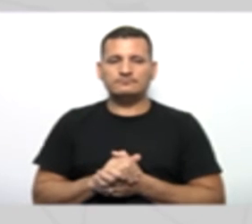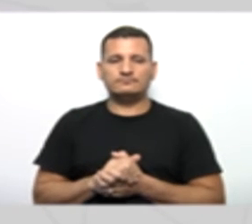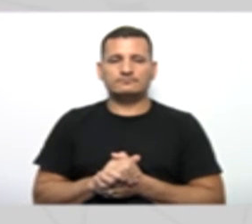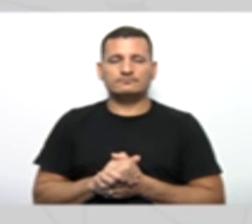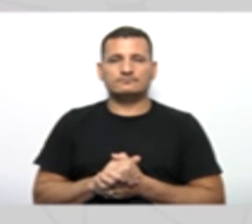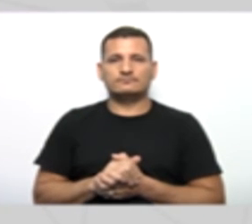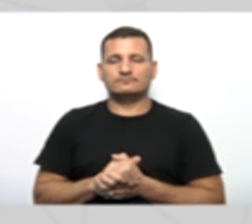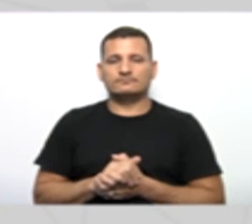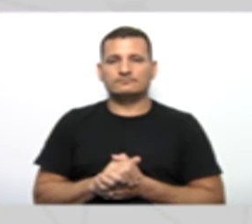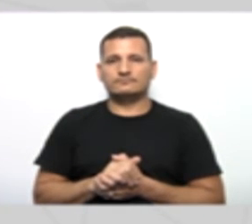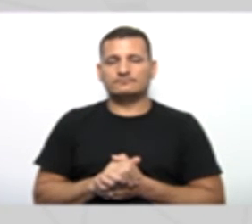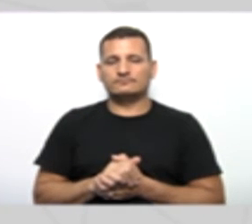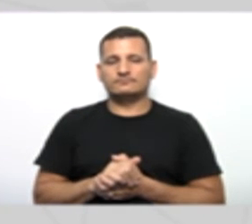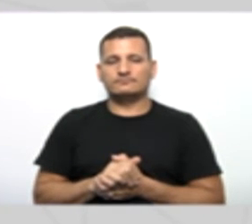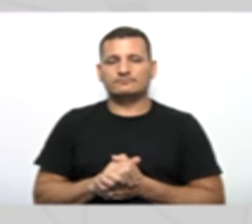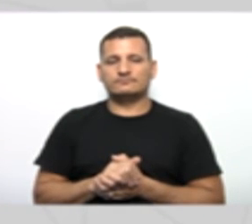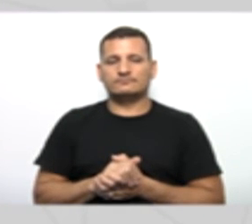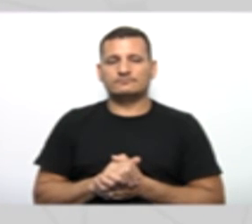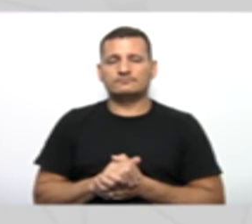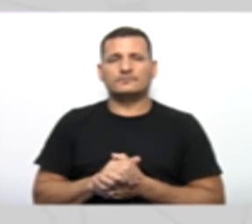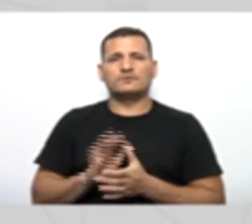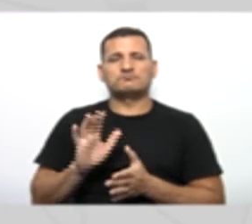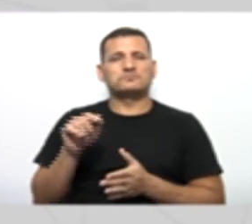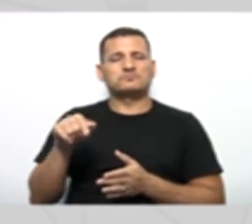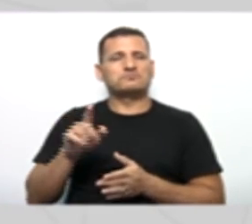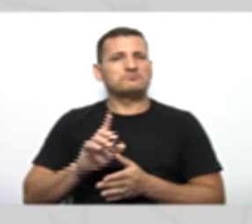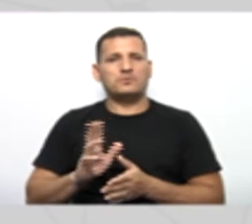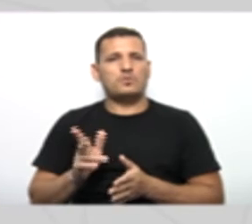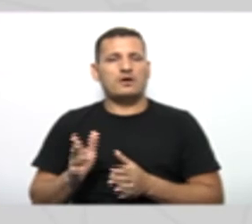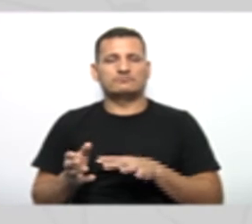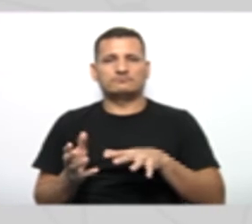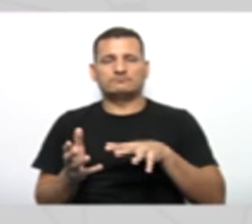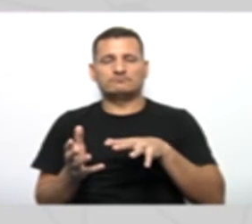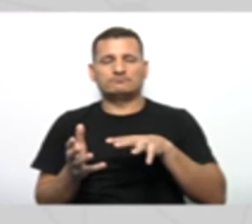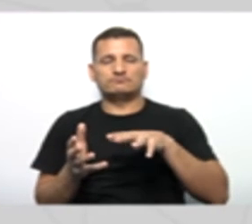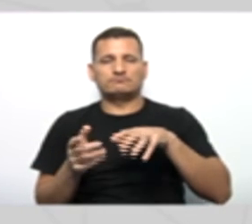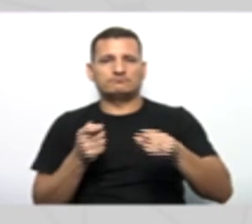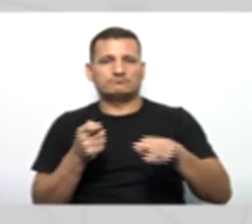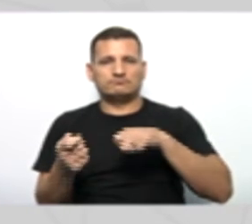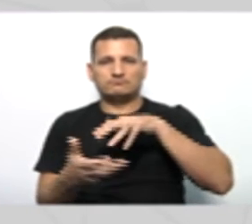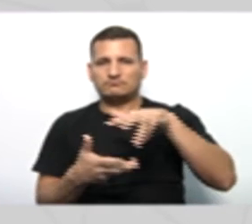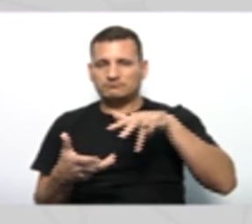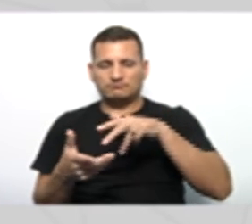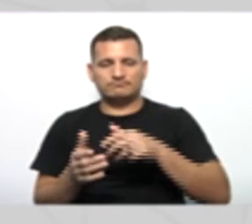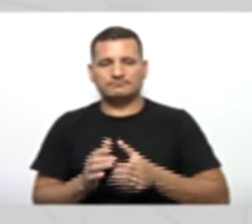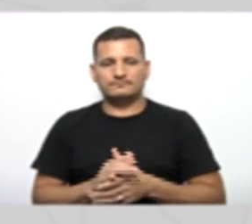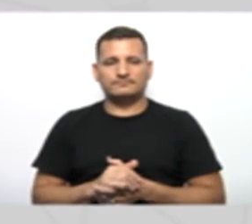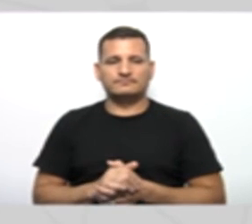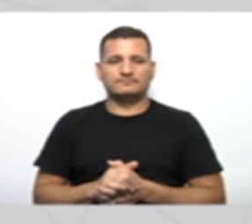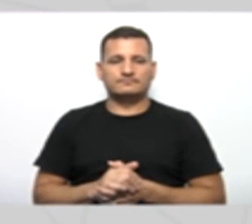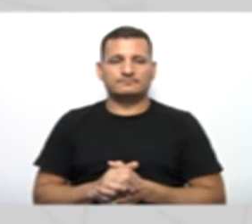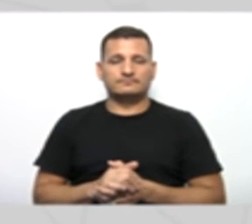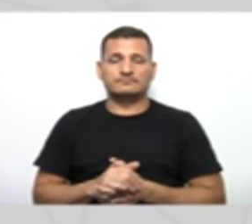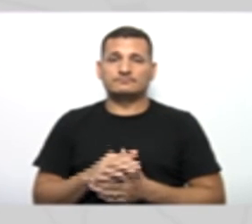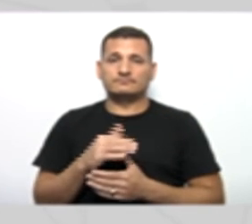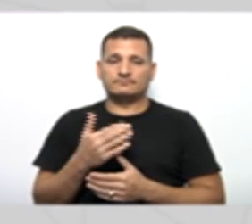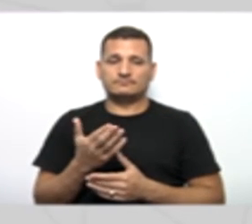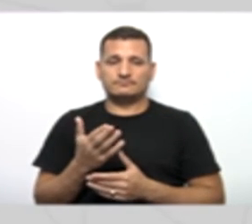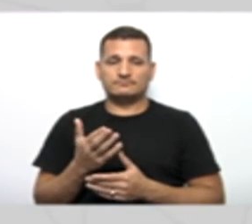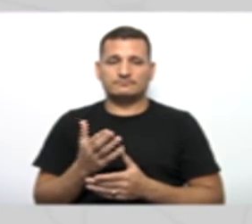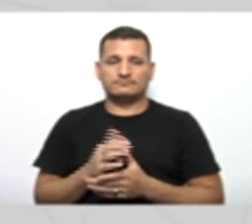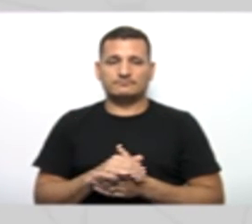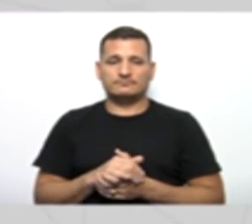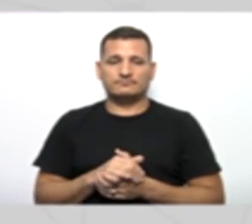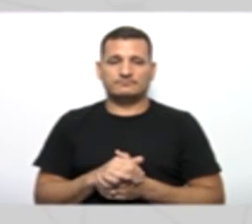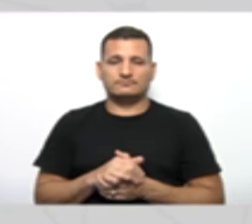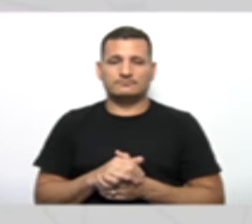aqueles que fizeram esse investimento, ela não pode ser sustentável. Então, essa resposta está correta, porque ela